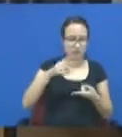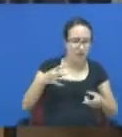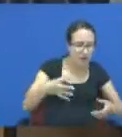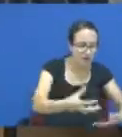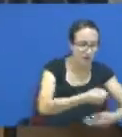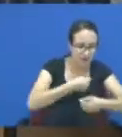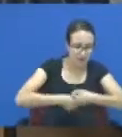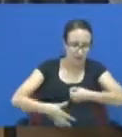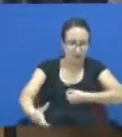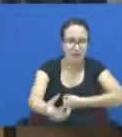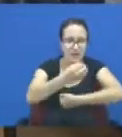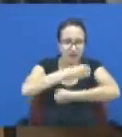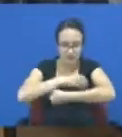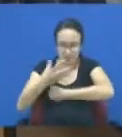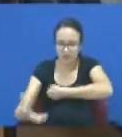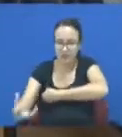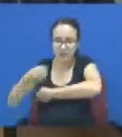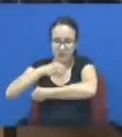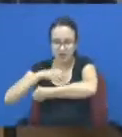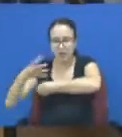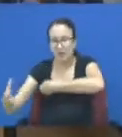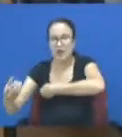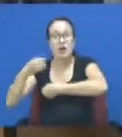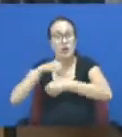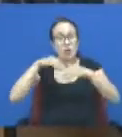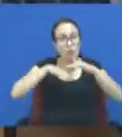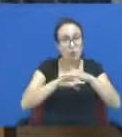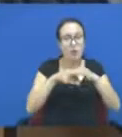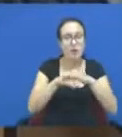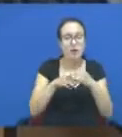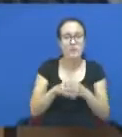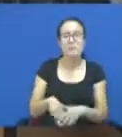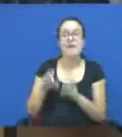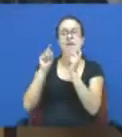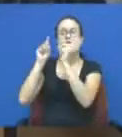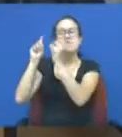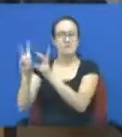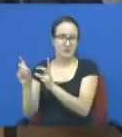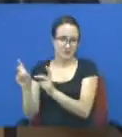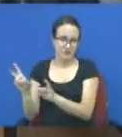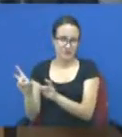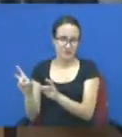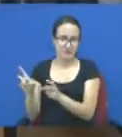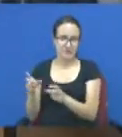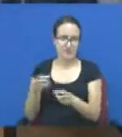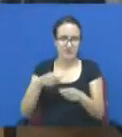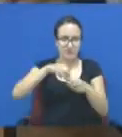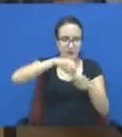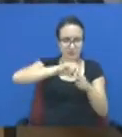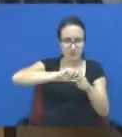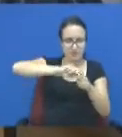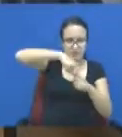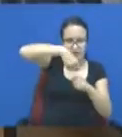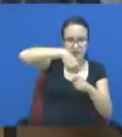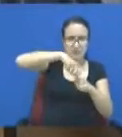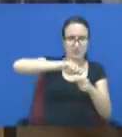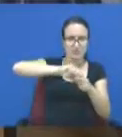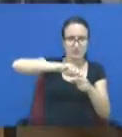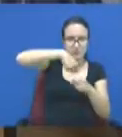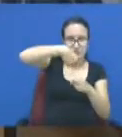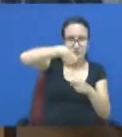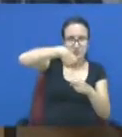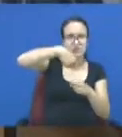Limeira, região, Campinas, Sumaré, aonde havia festa de grande quantidade de pessoas, ele estava